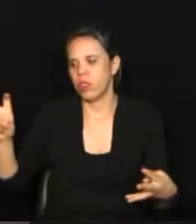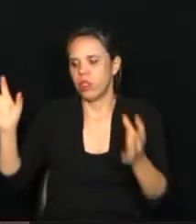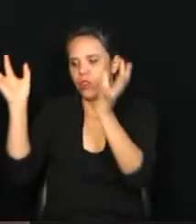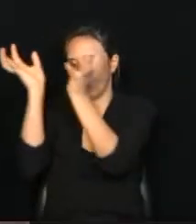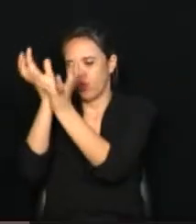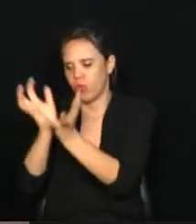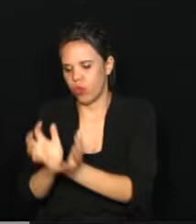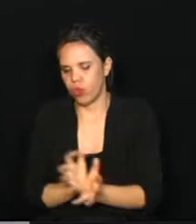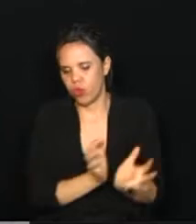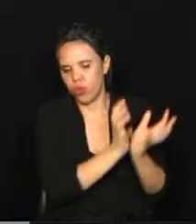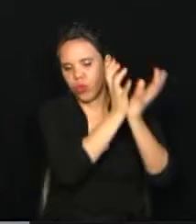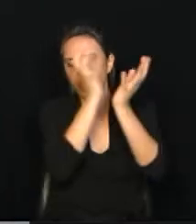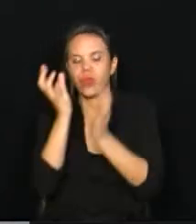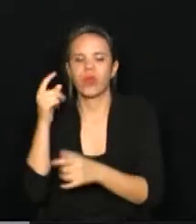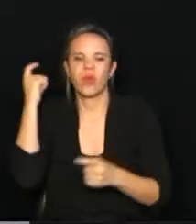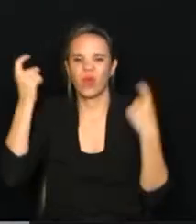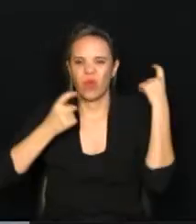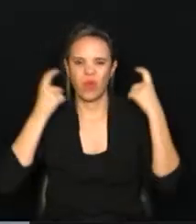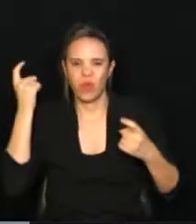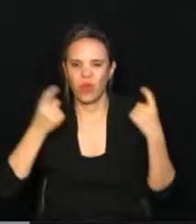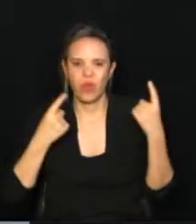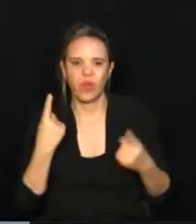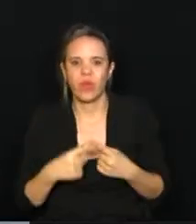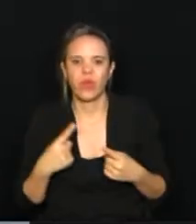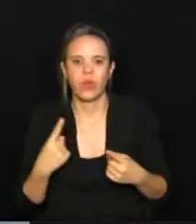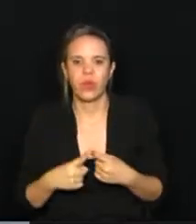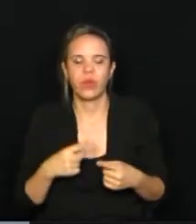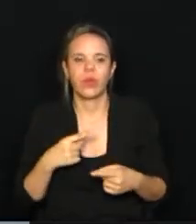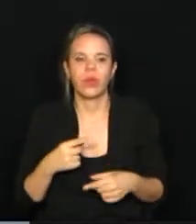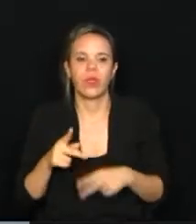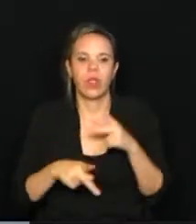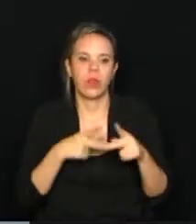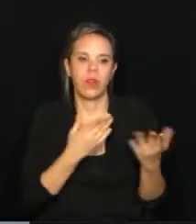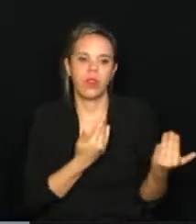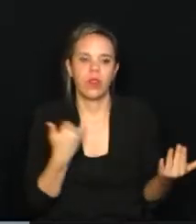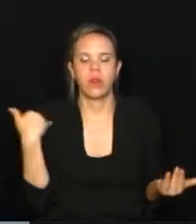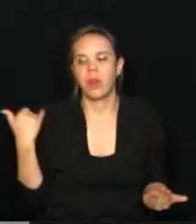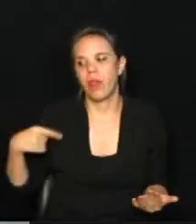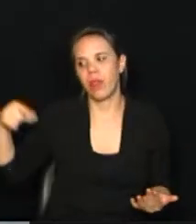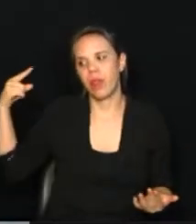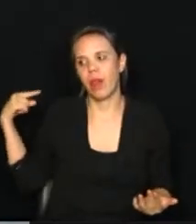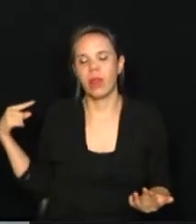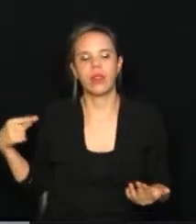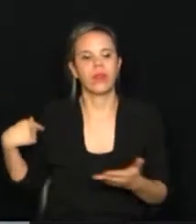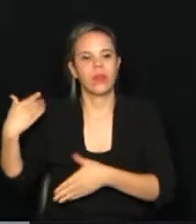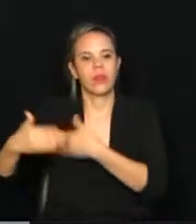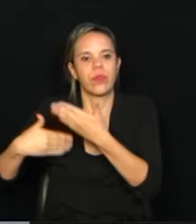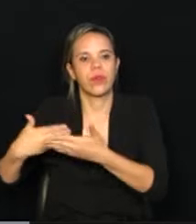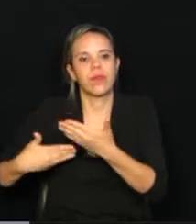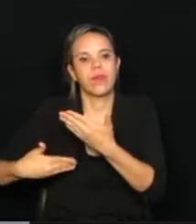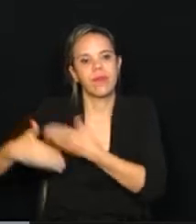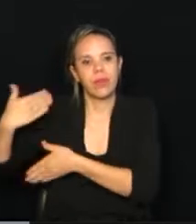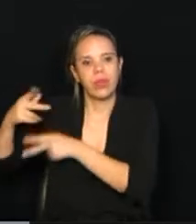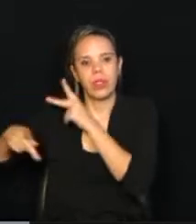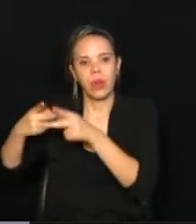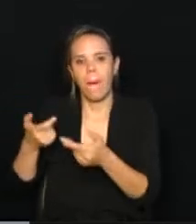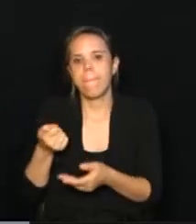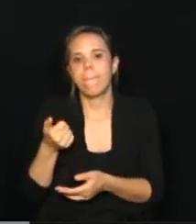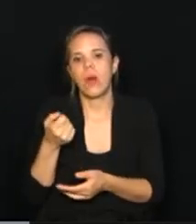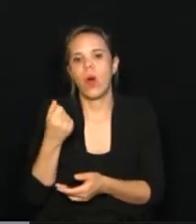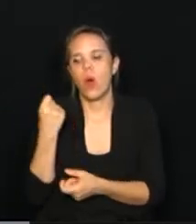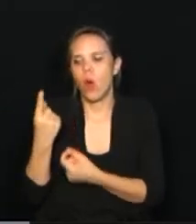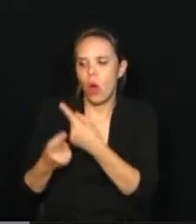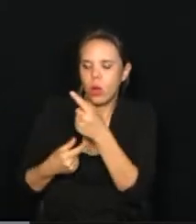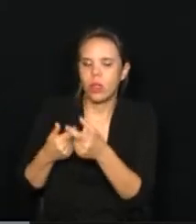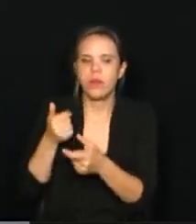isso é preocupante, né? Porque Sim. Da minha geração... para trás, tem poucas meninas e a maioria vai para os